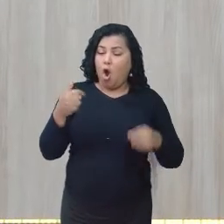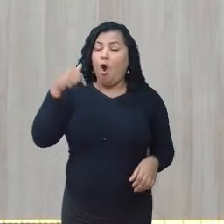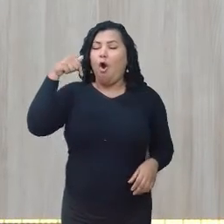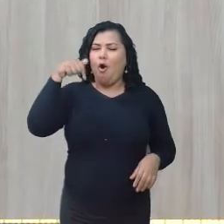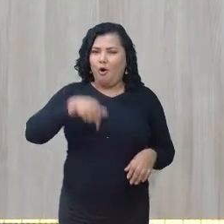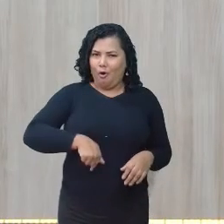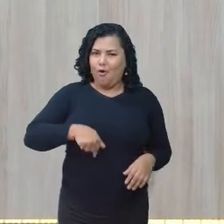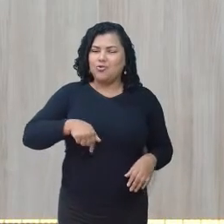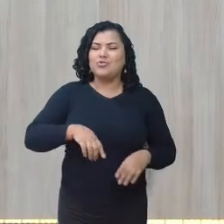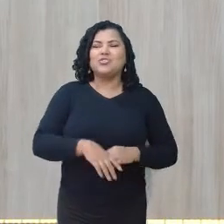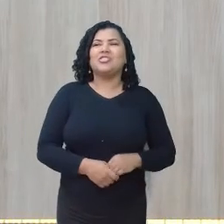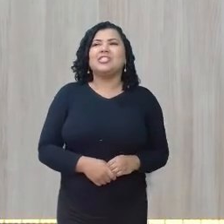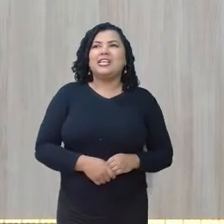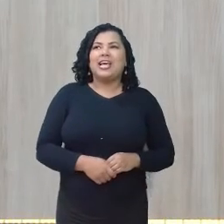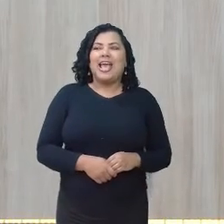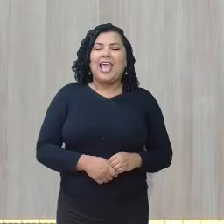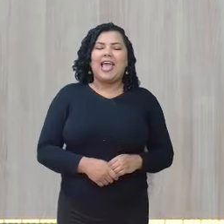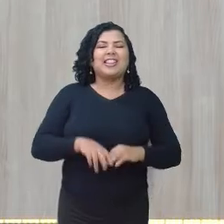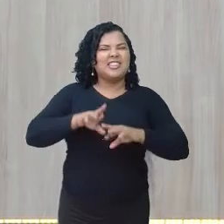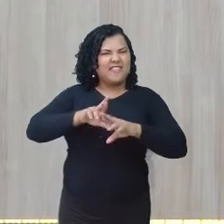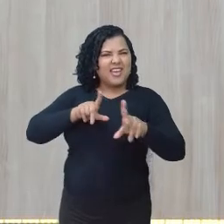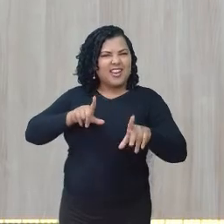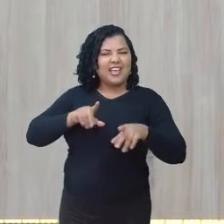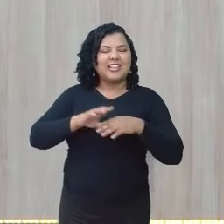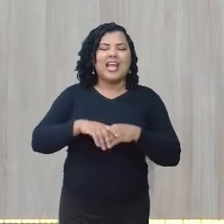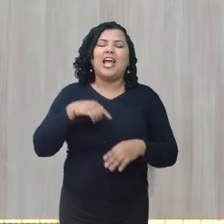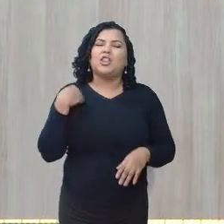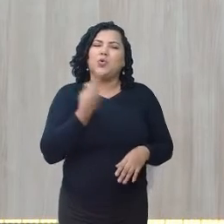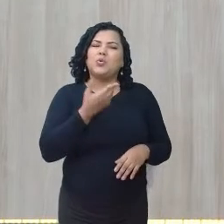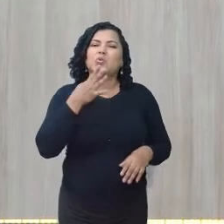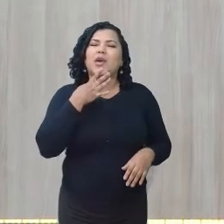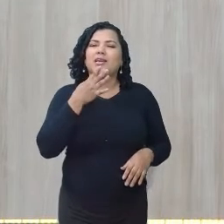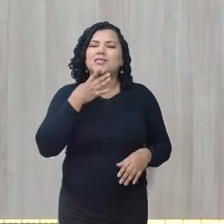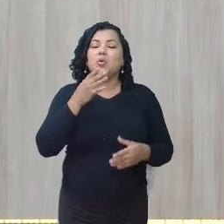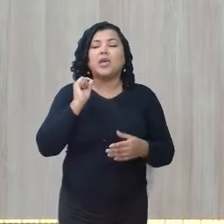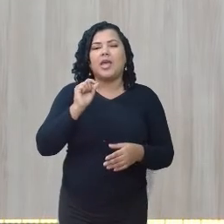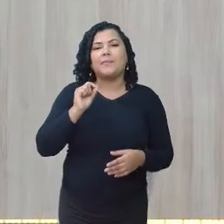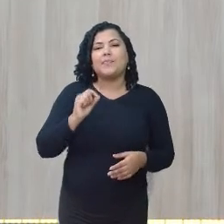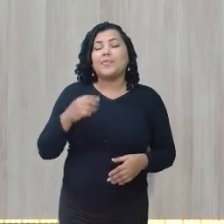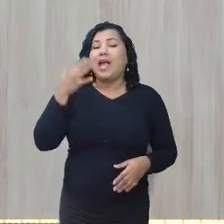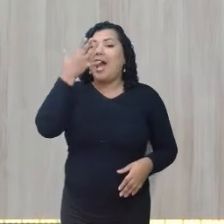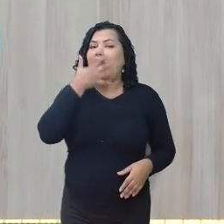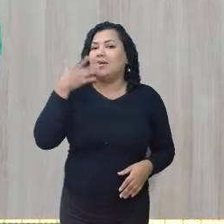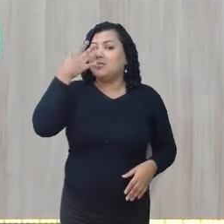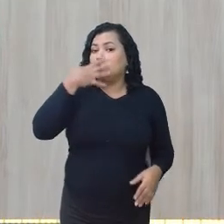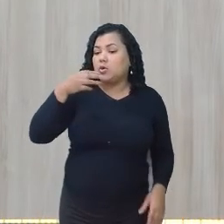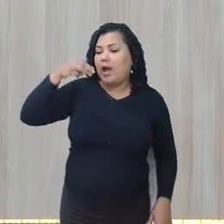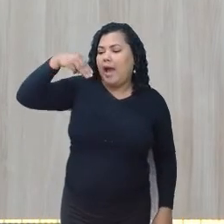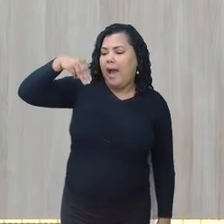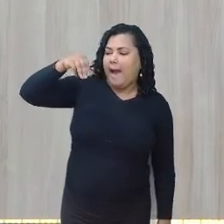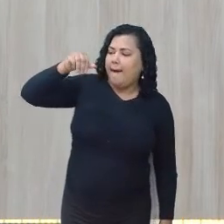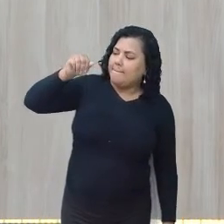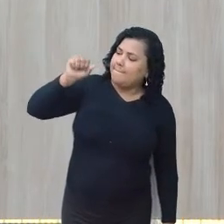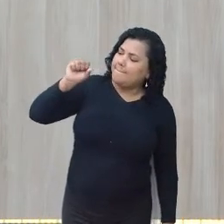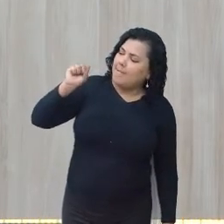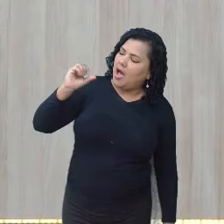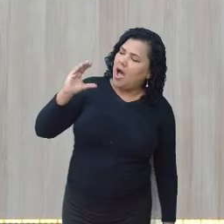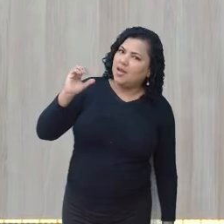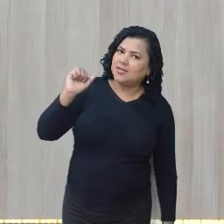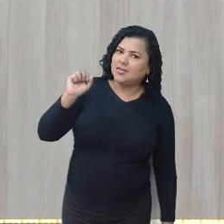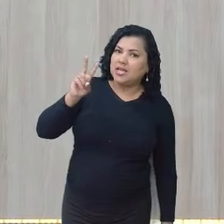como açúcar de rapadura, né? Ou alguns chamam, né, de açúcar mascavo. Por quê? Porque era